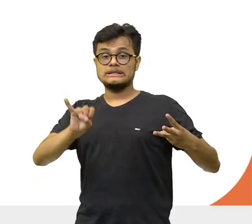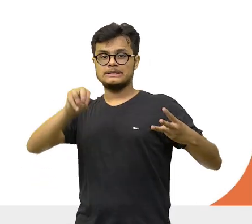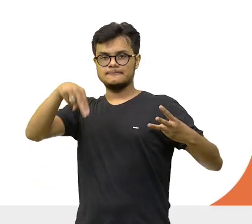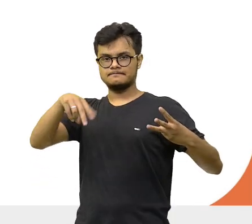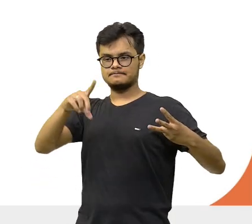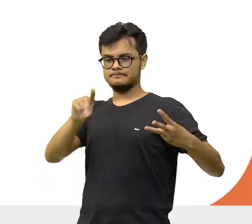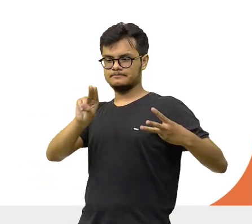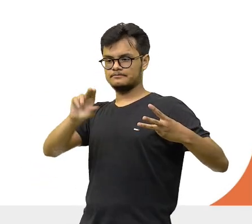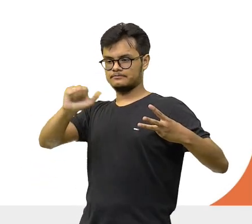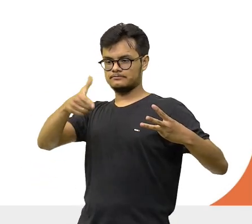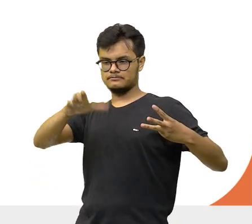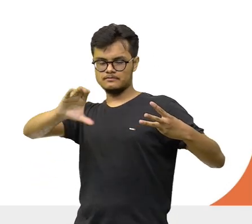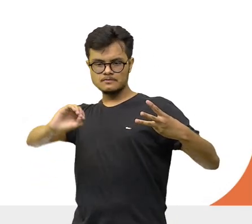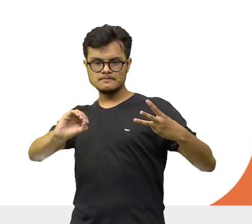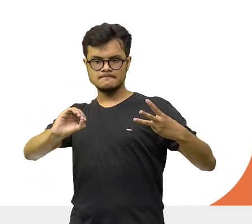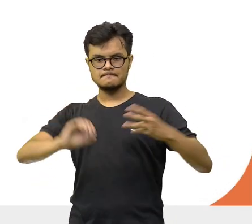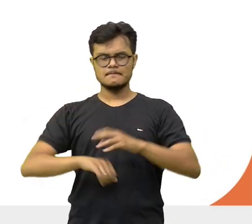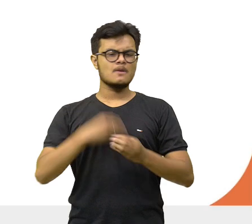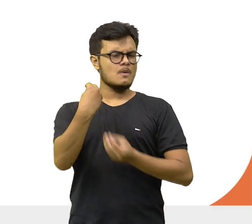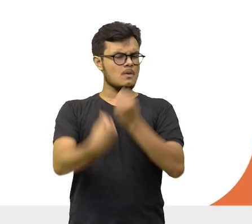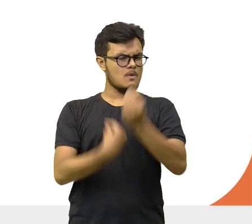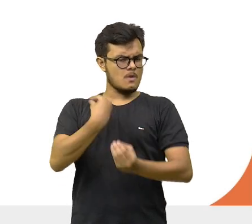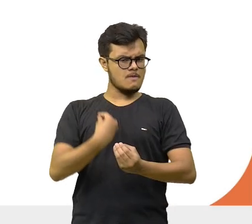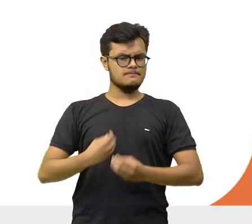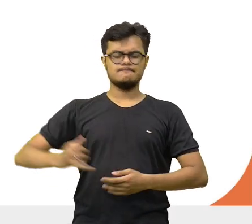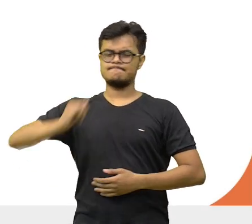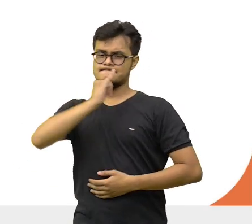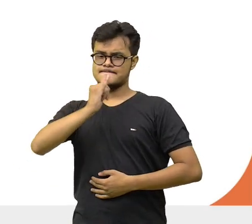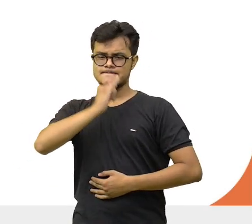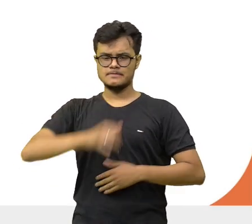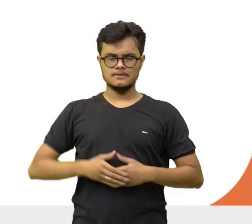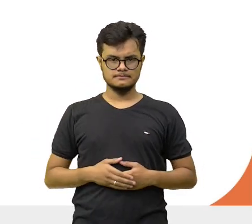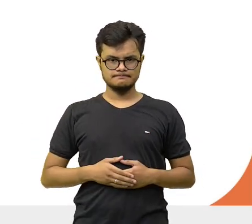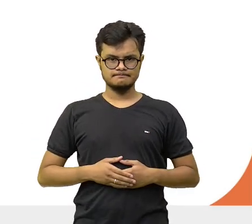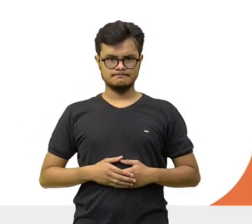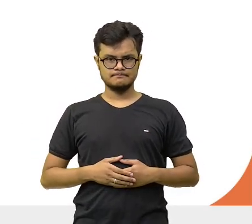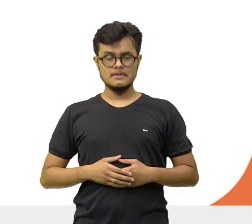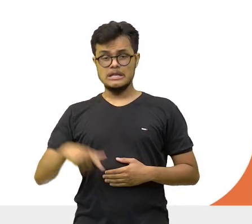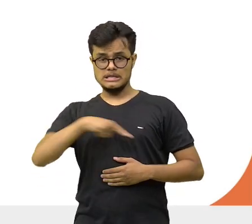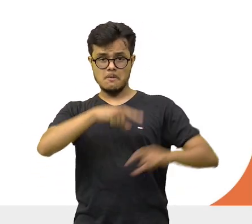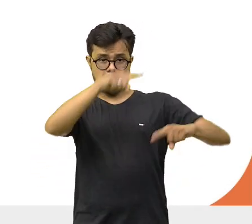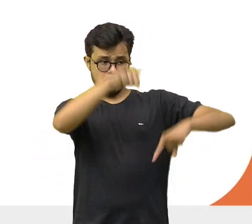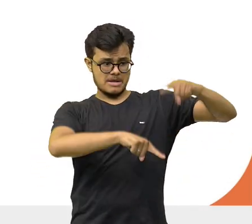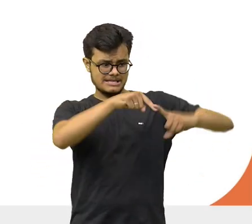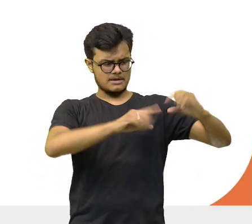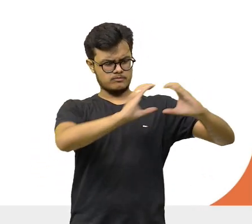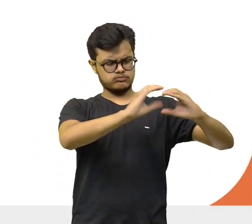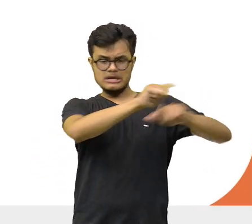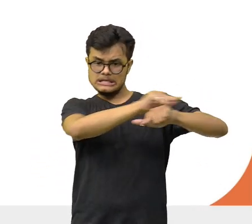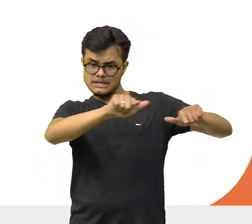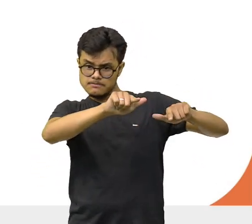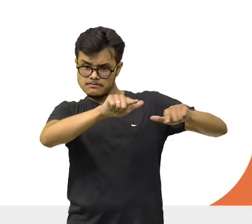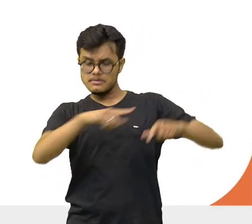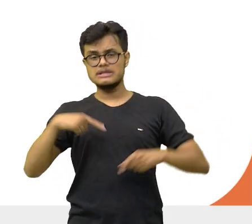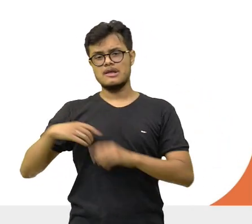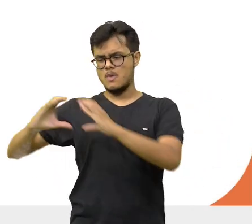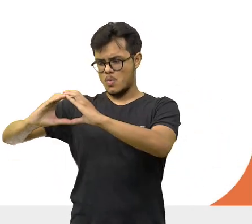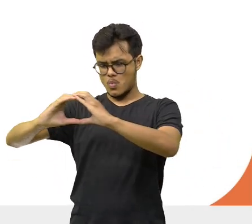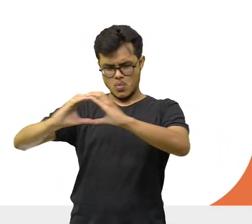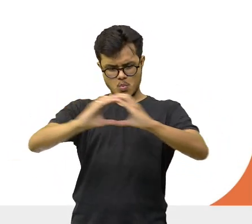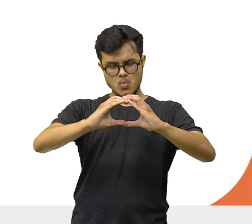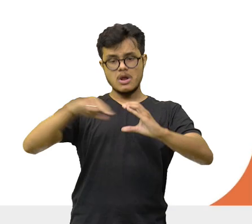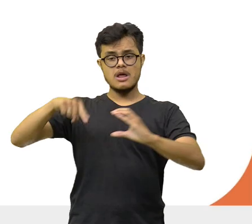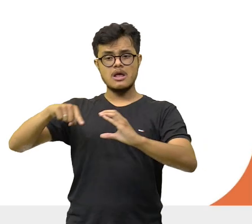de eletrização por indução, eu tenho um corpo que já está neutro e aproximo dele um corpo